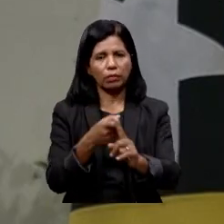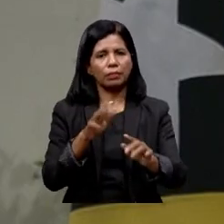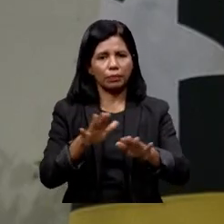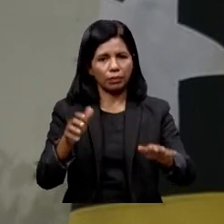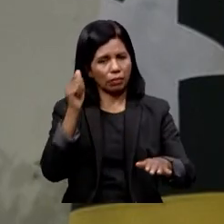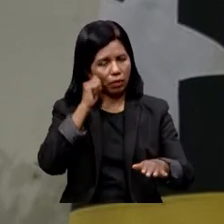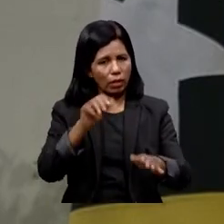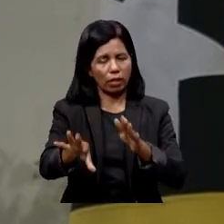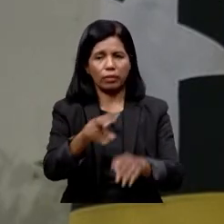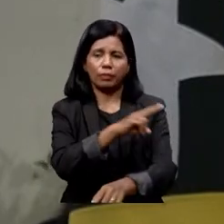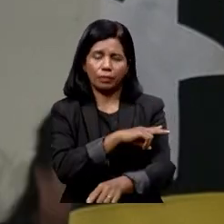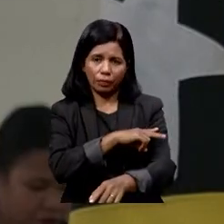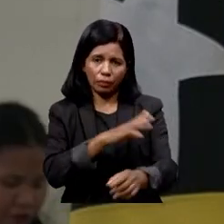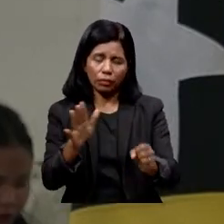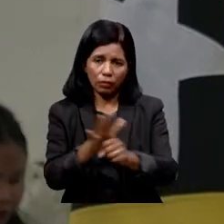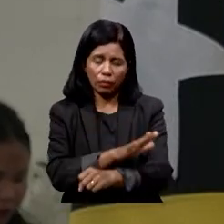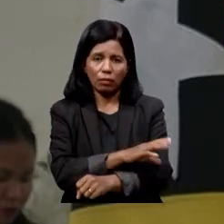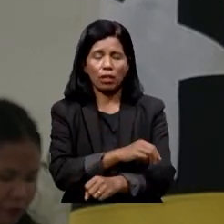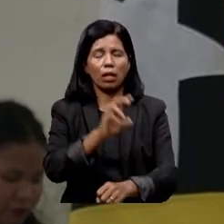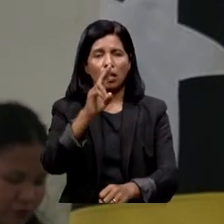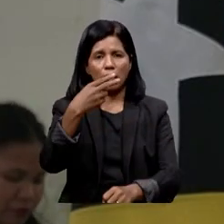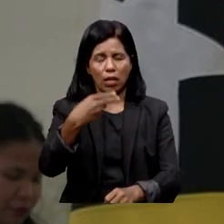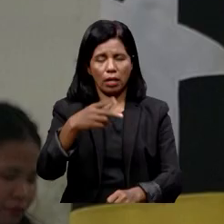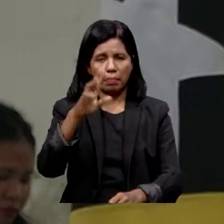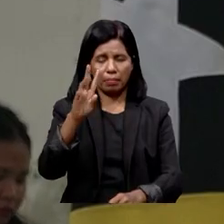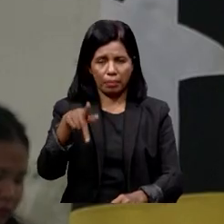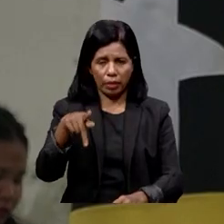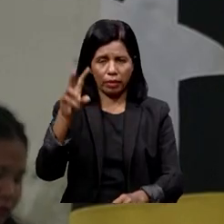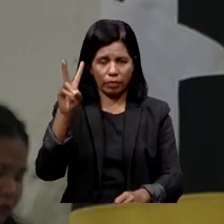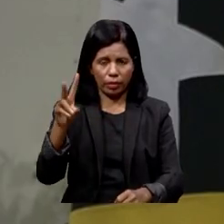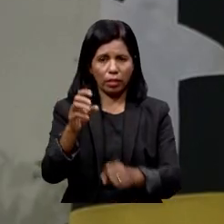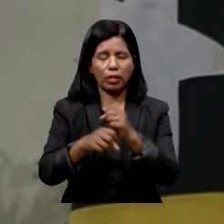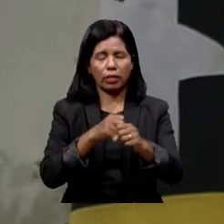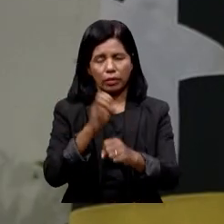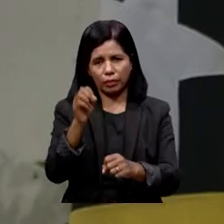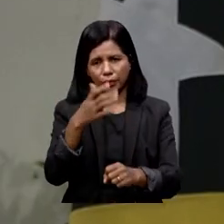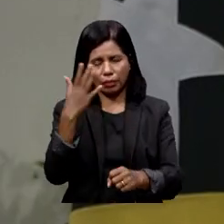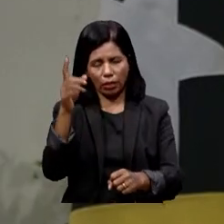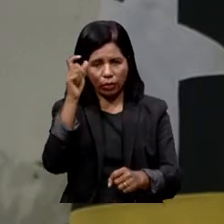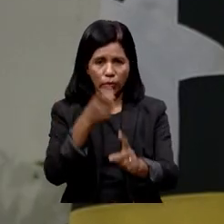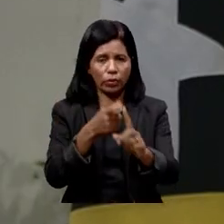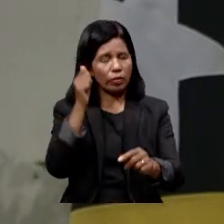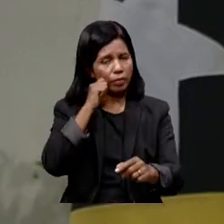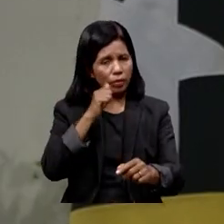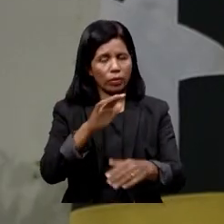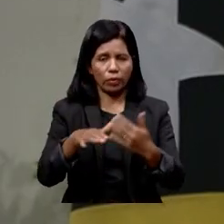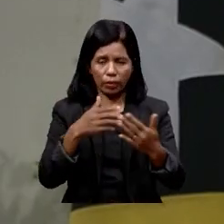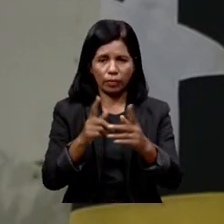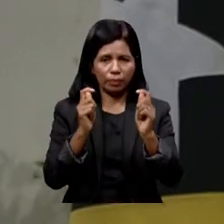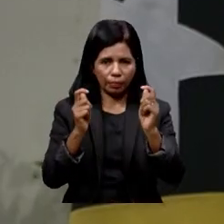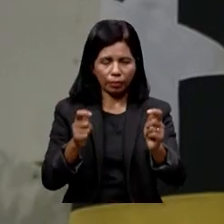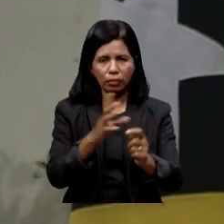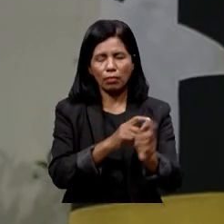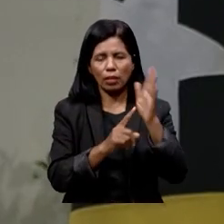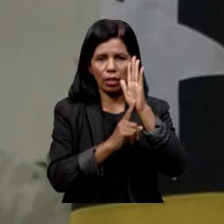retam vacinação, completo ou vacina, HPV e etina sanul resilima, por cento e tinulo, husi feto sira retam triagem teste, ou